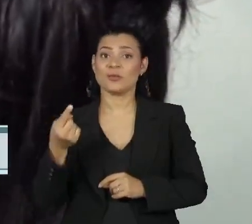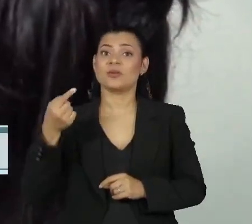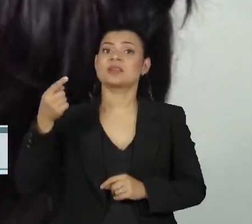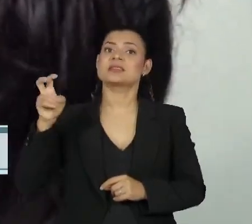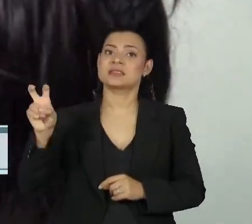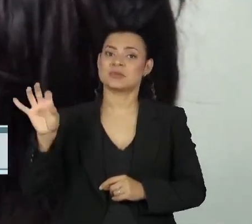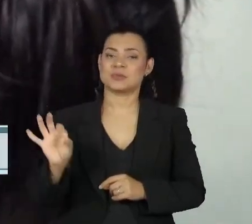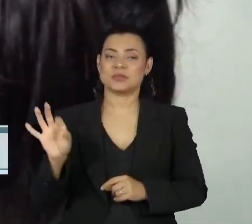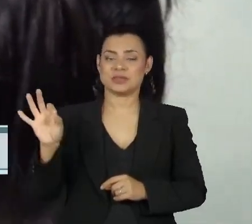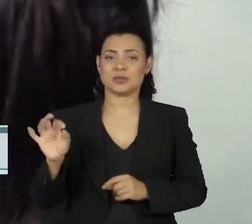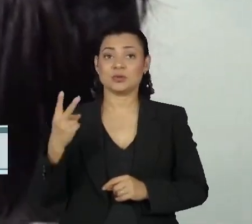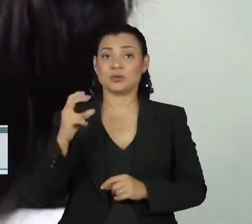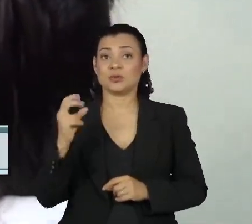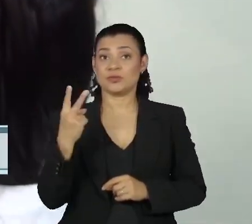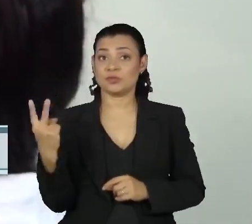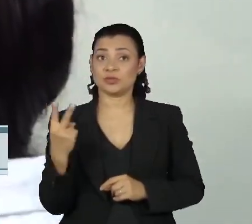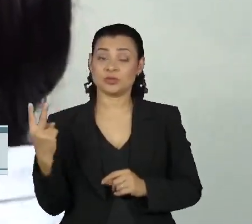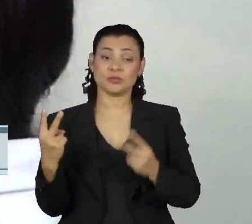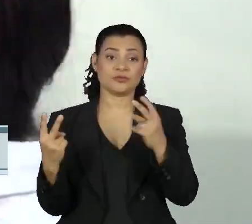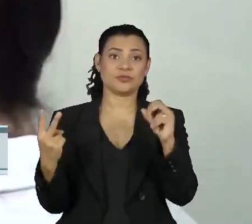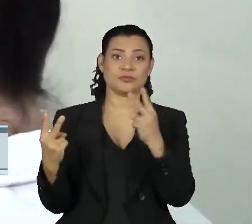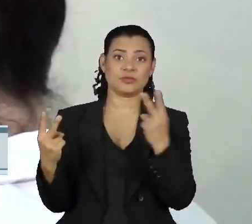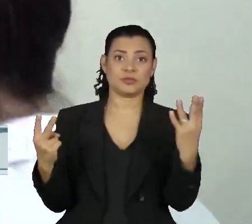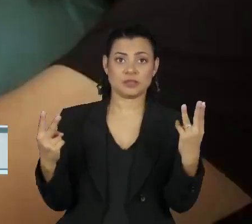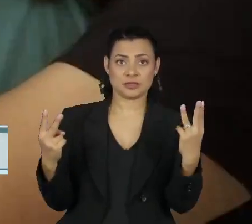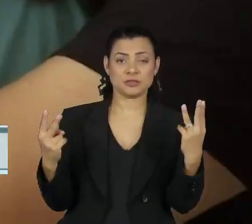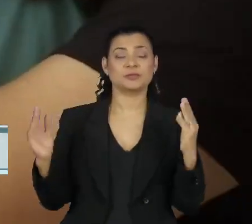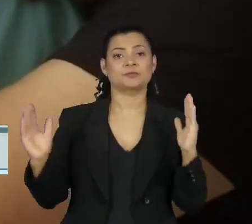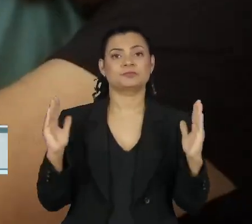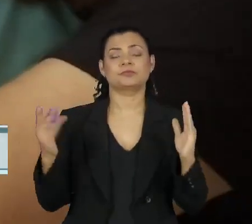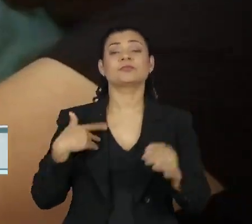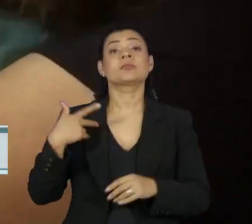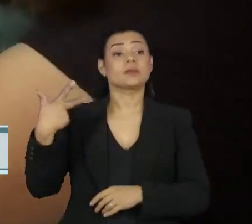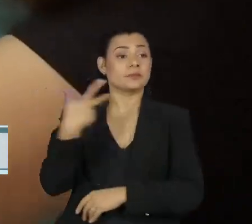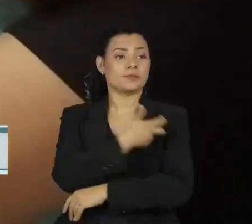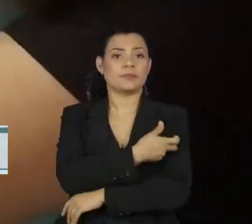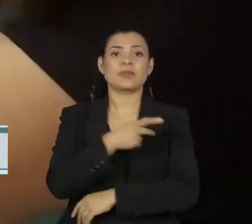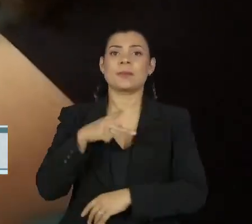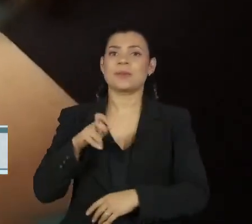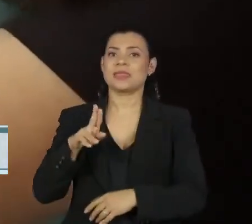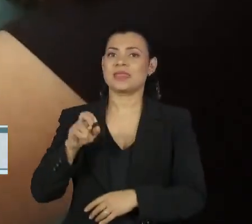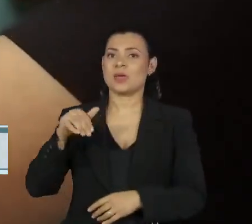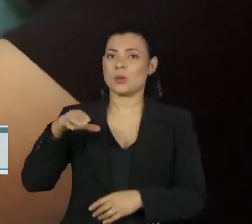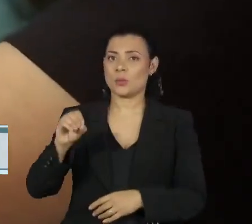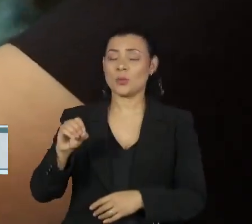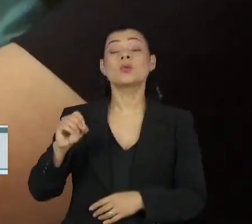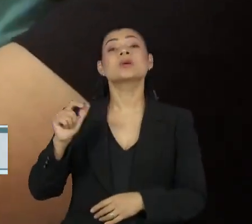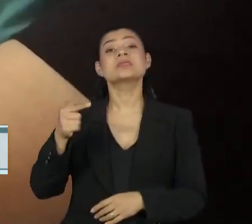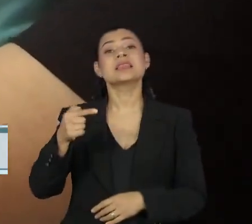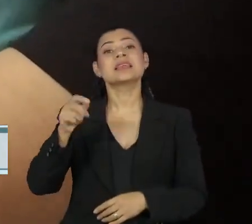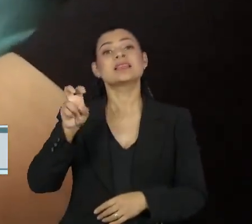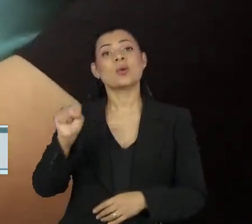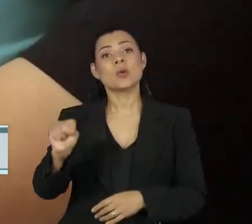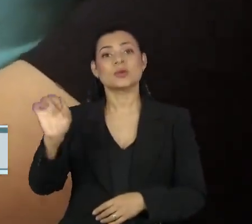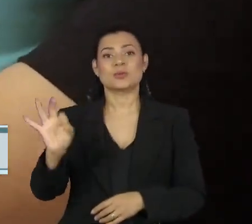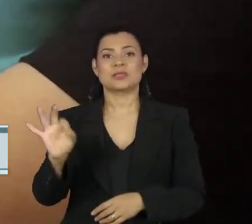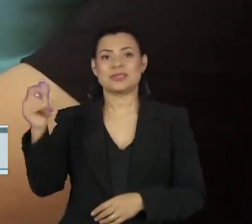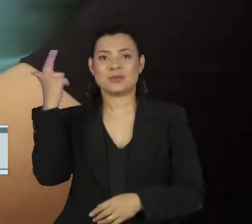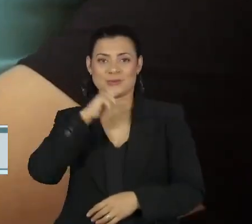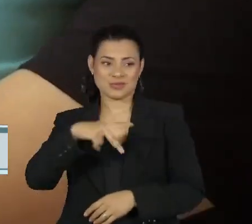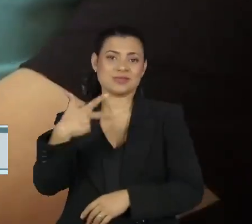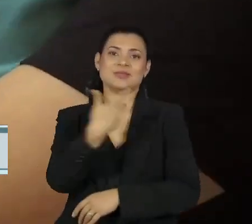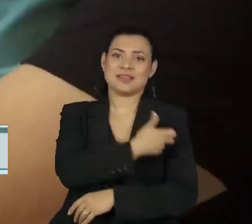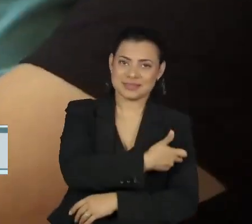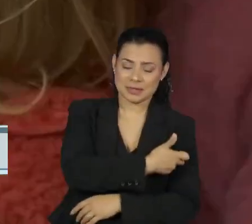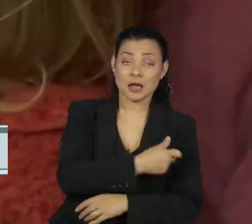79,5% entre 2022 e 2023. O primeiro reforço da pneumocócica atingiu 78%, enquanto no